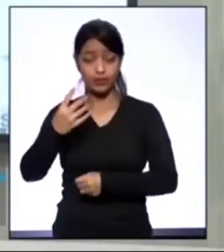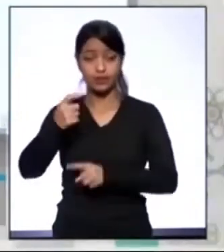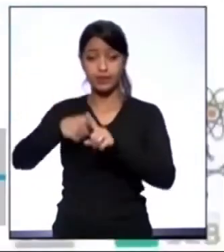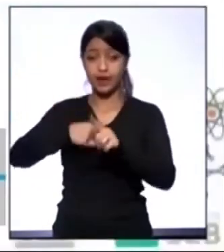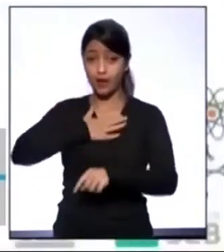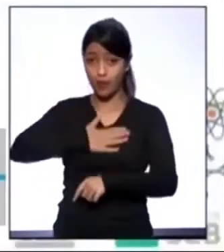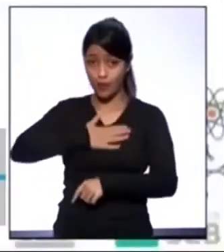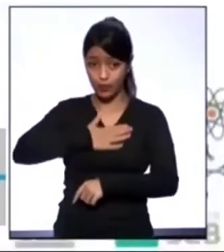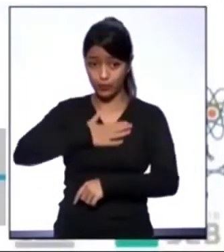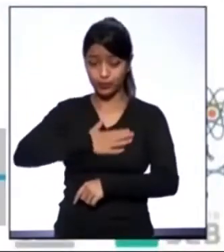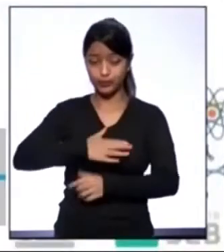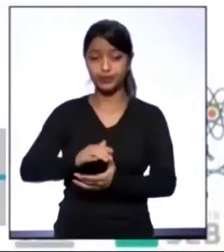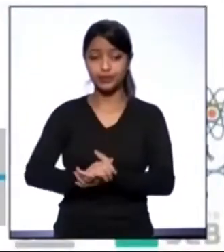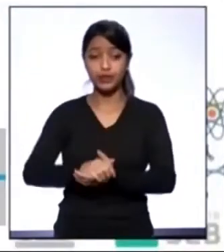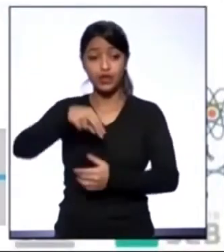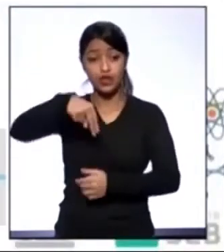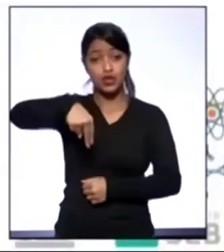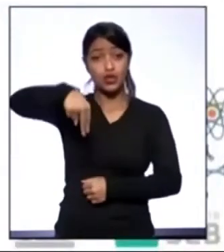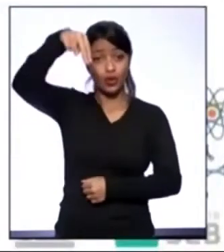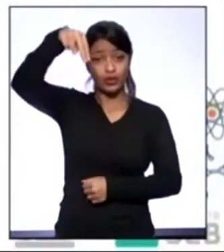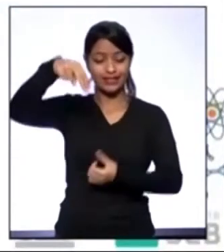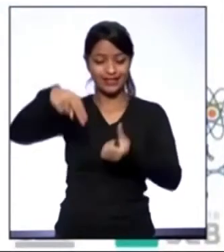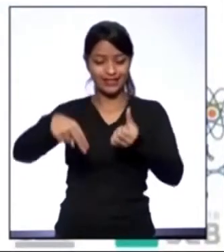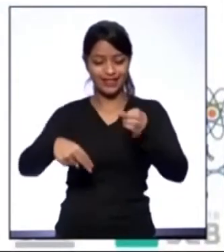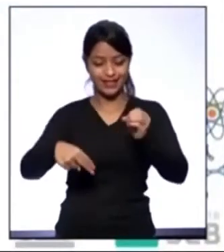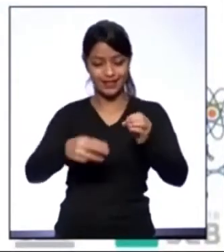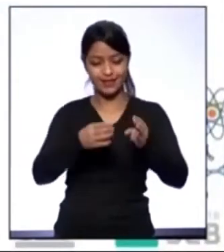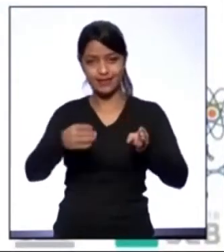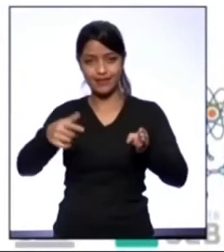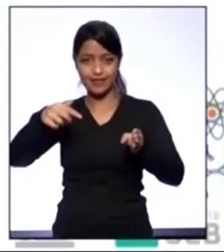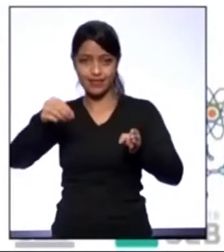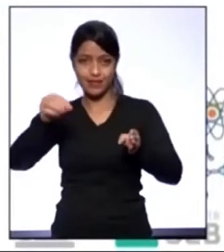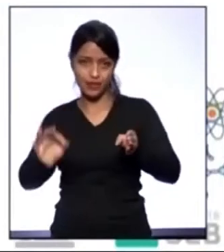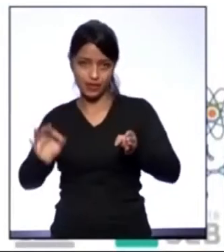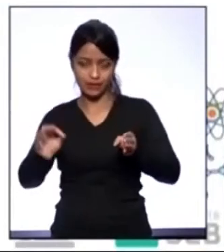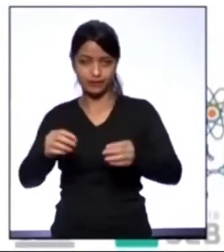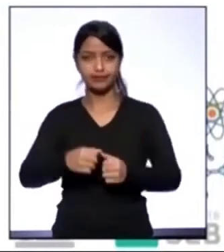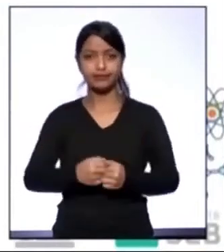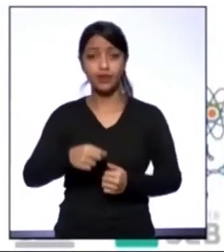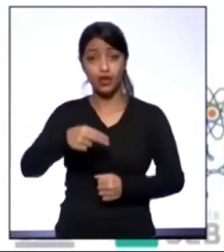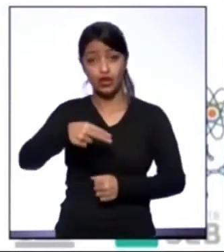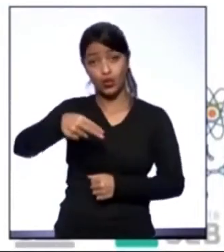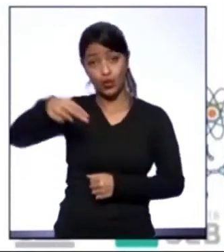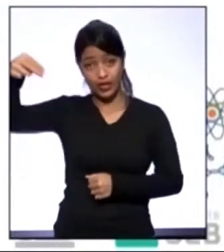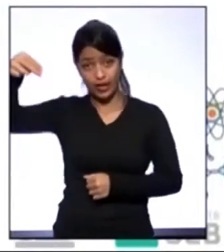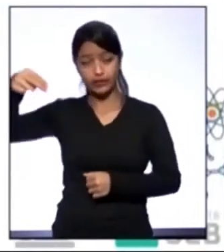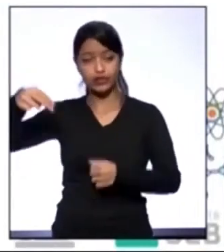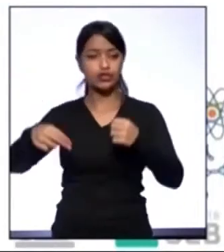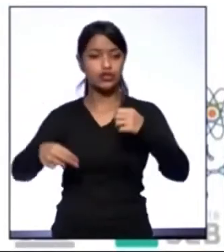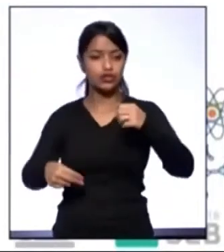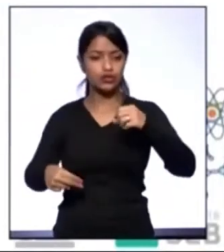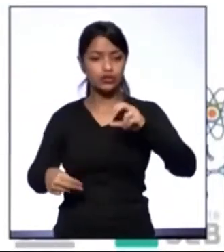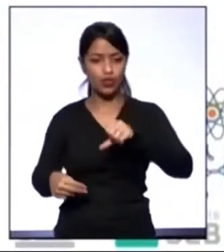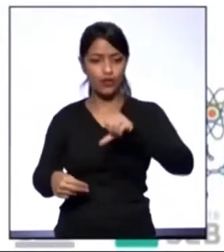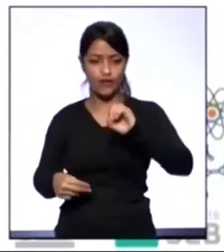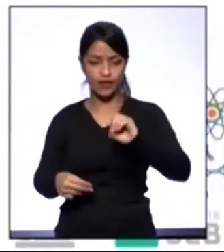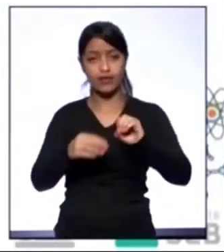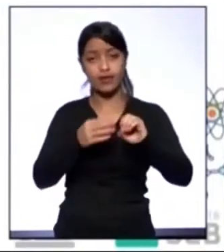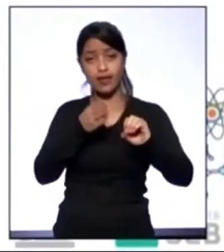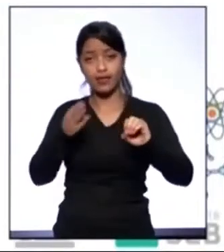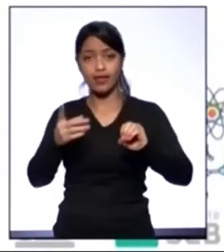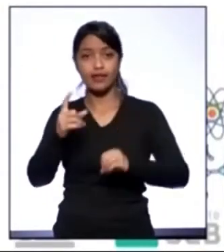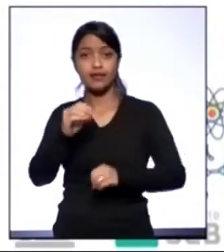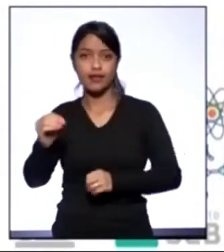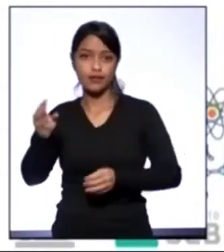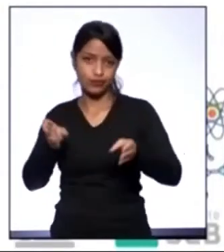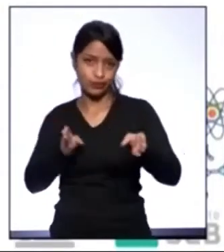a 70% de umidade. Região Nordeste, de 90% a 100%. Galera, de 90% a